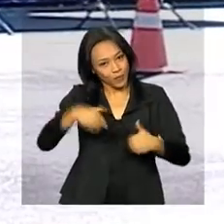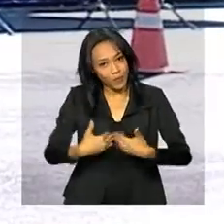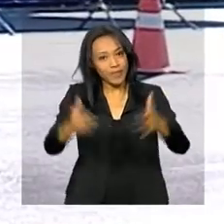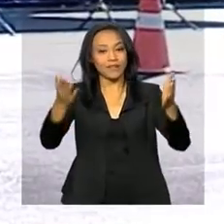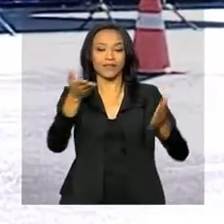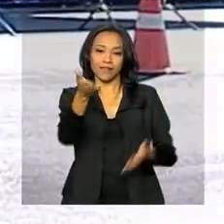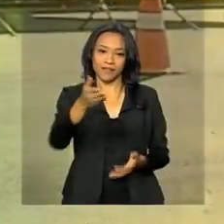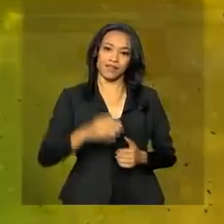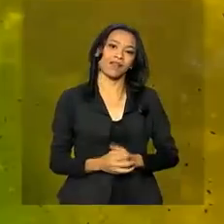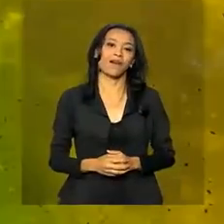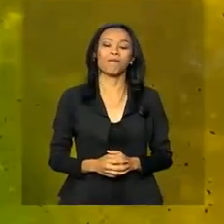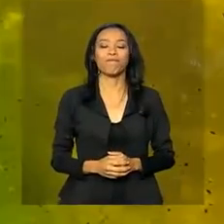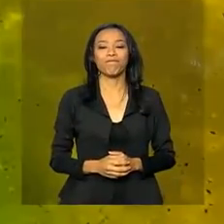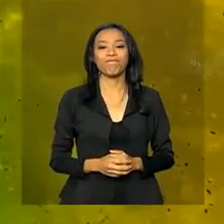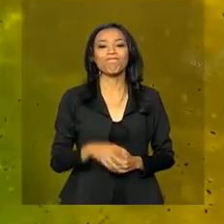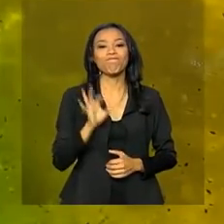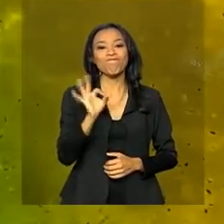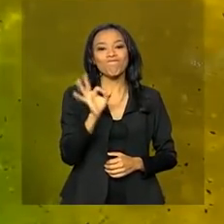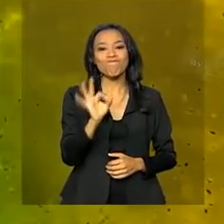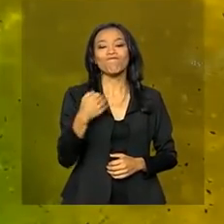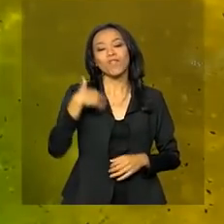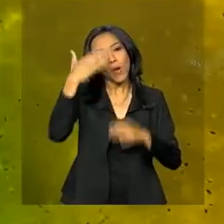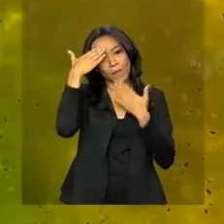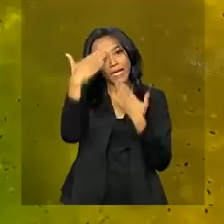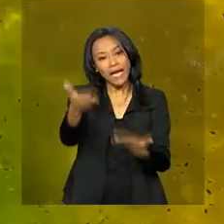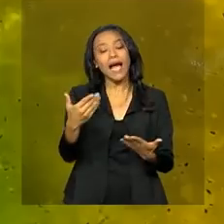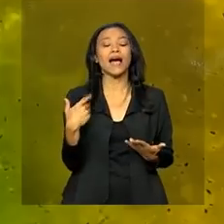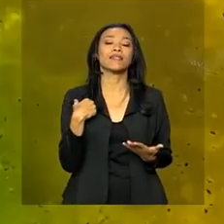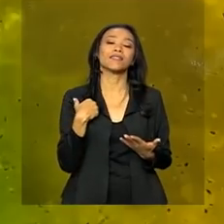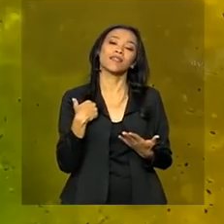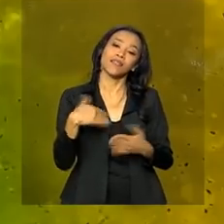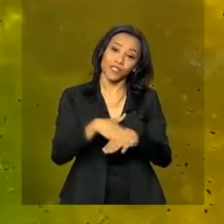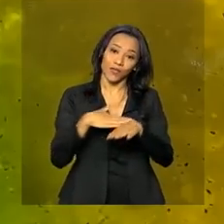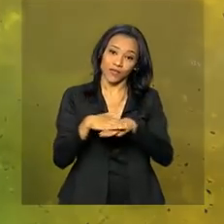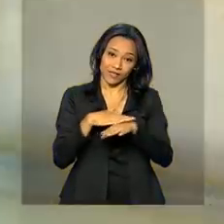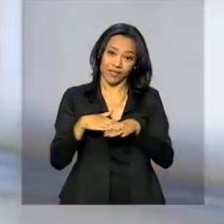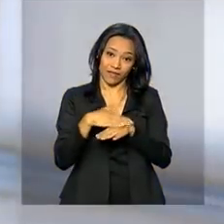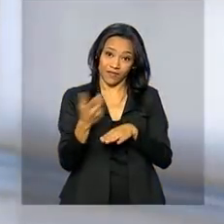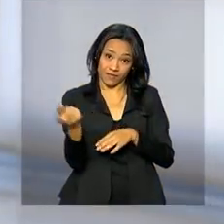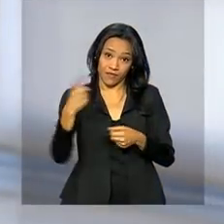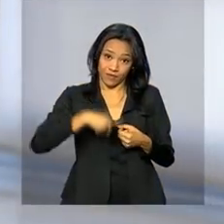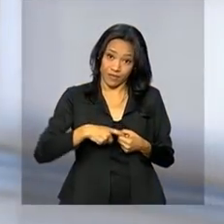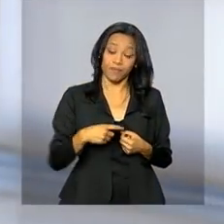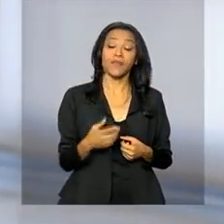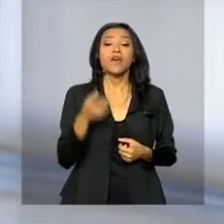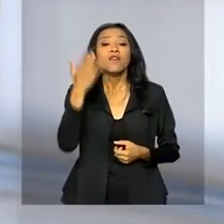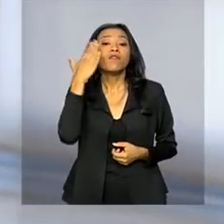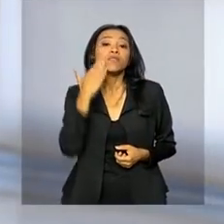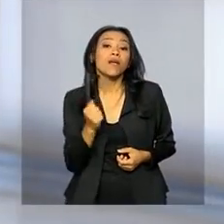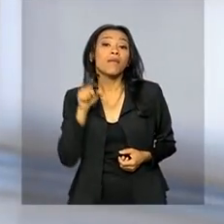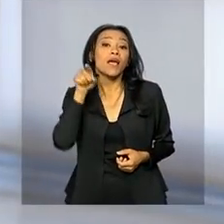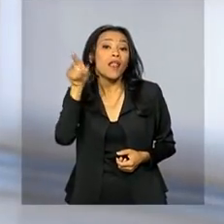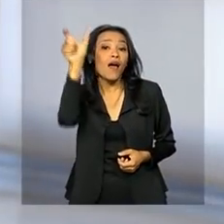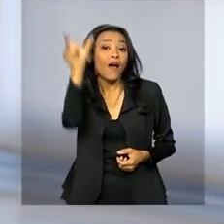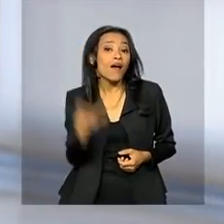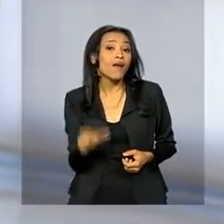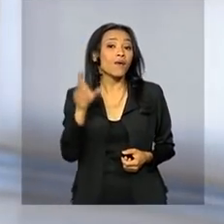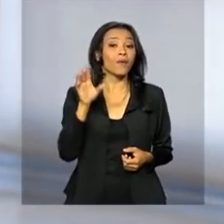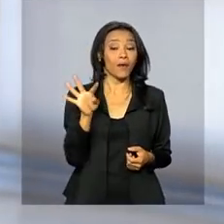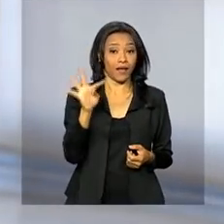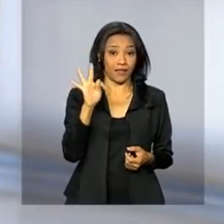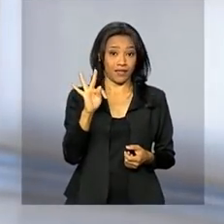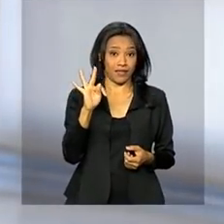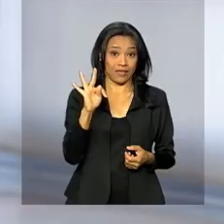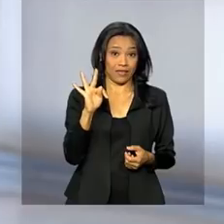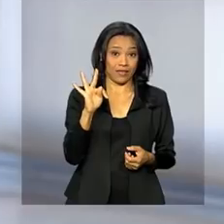Renata. É isso aí, Gabriela. Muito obrigado. A gente volta a falar com você logo mais. E vamos saber com a Thaísa Dias como está a